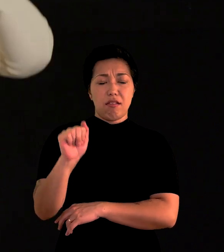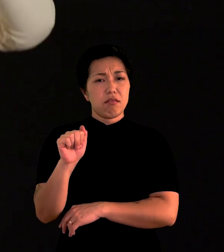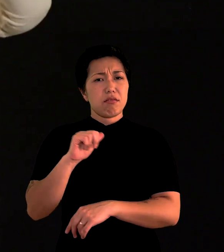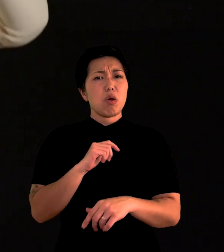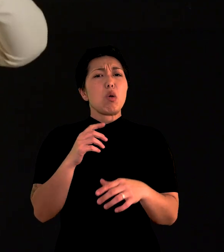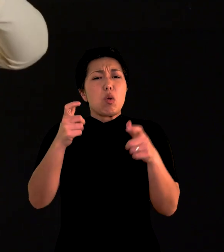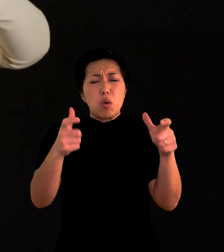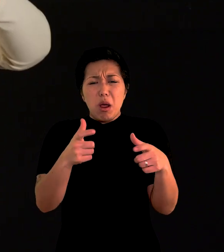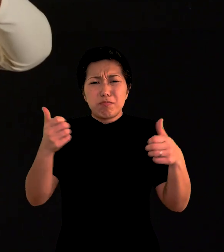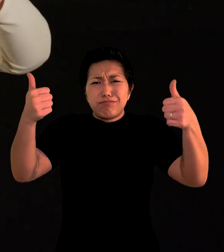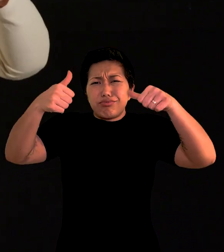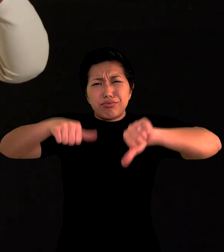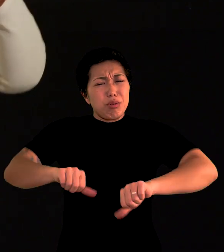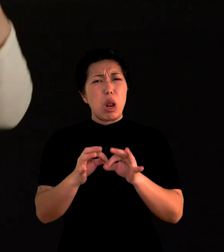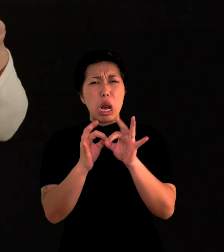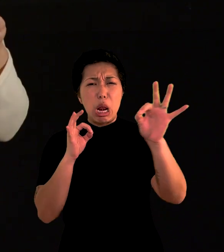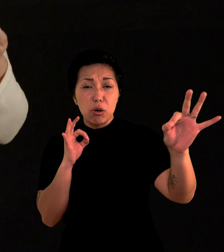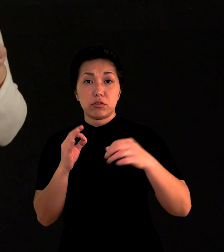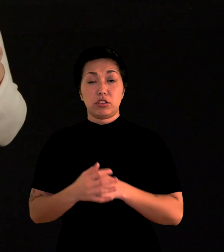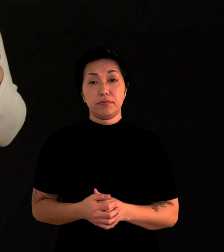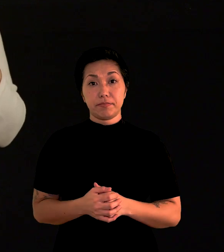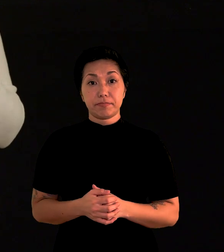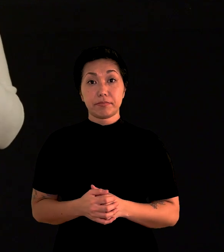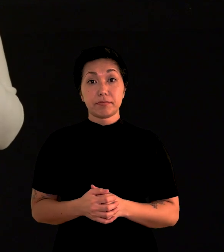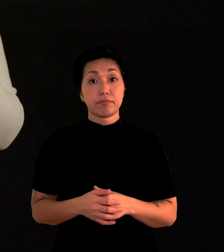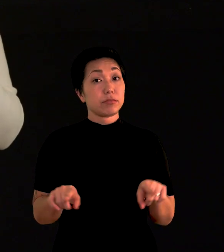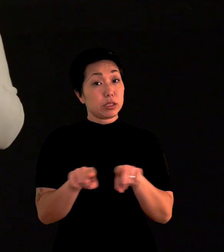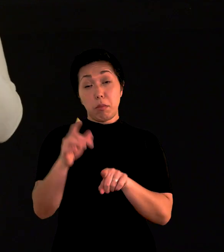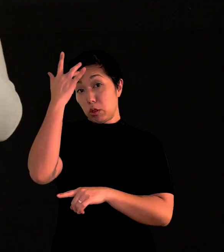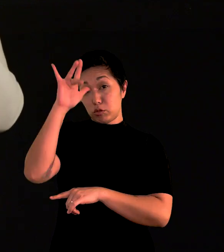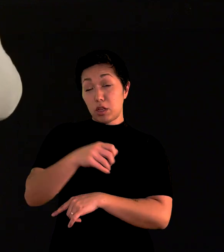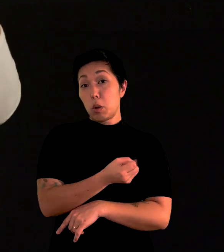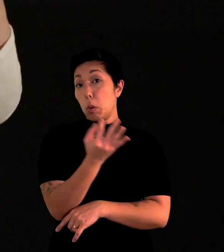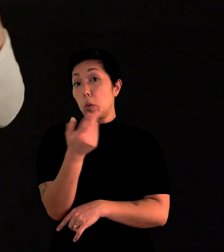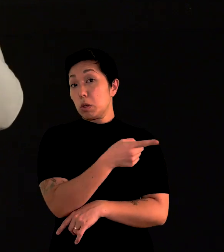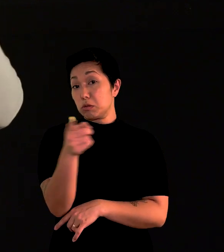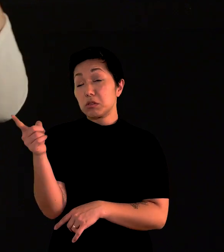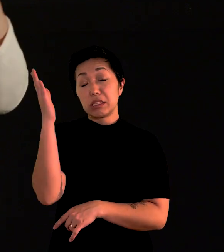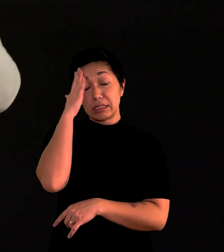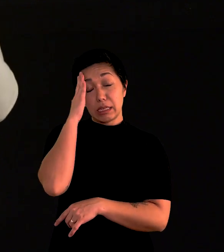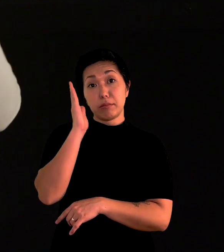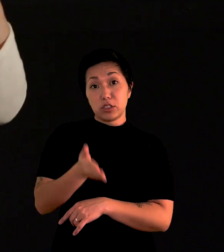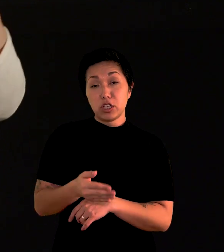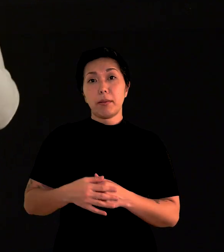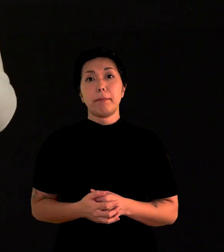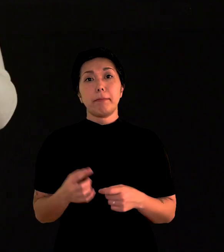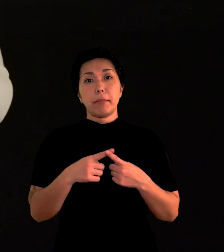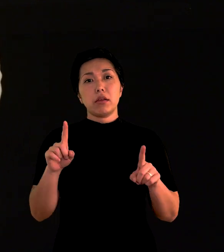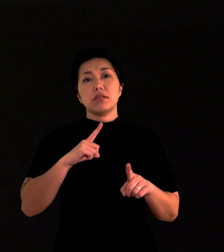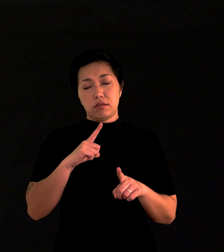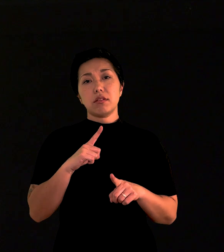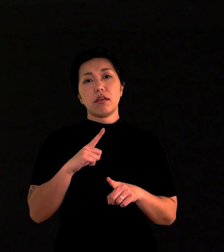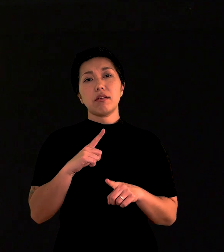lugares, e lugares bem longínquos. E, né, não sei o quanto que vocês estão aí por